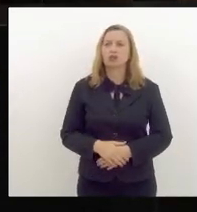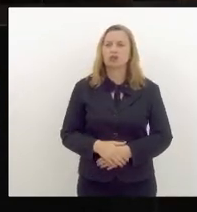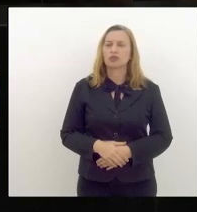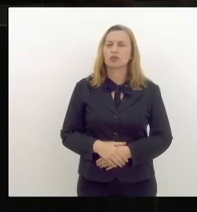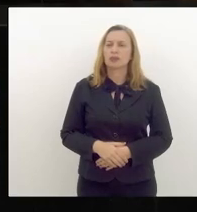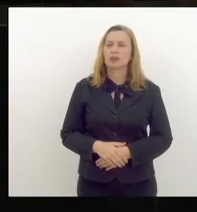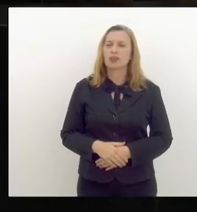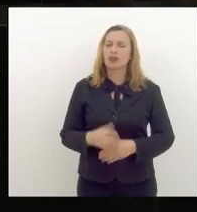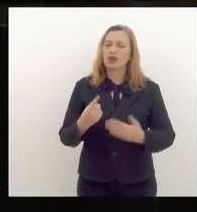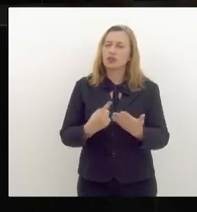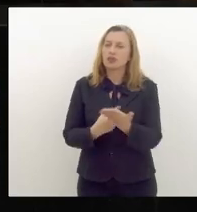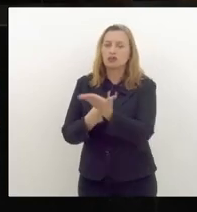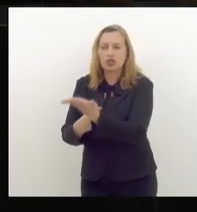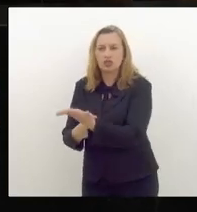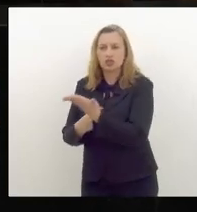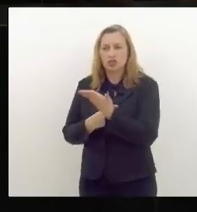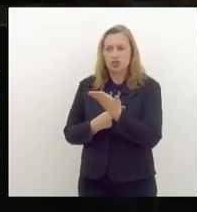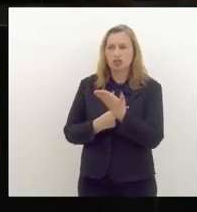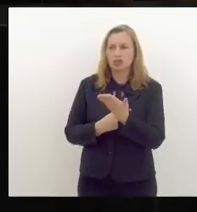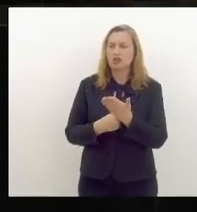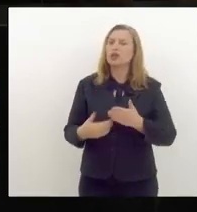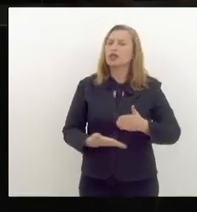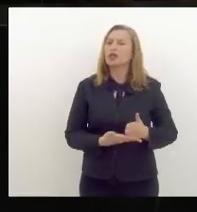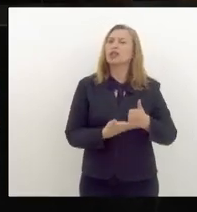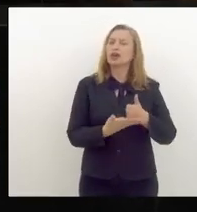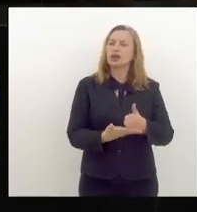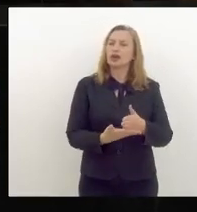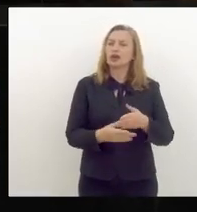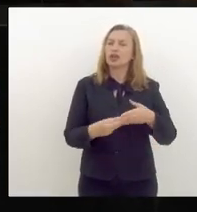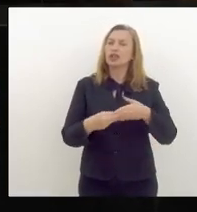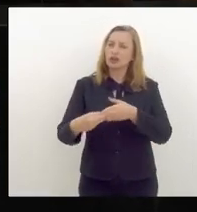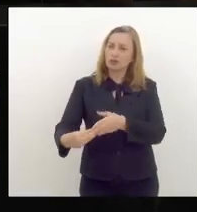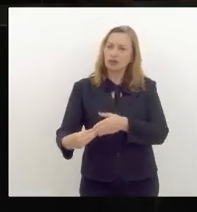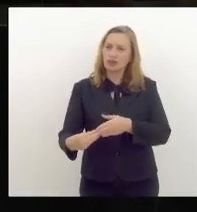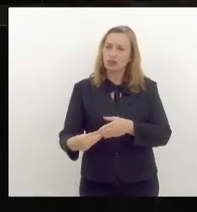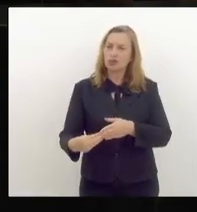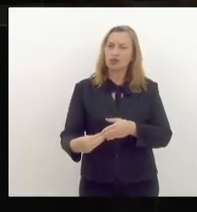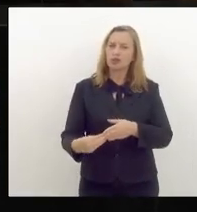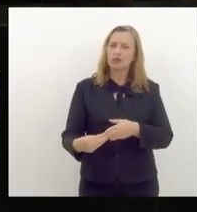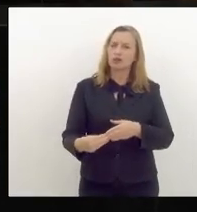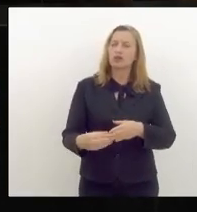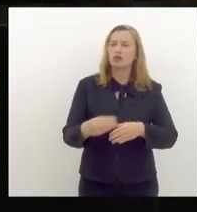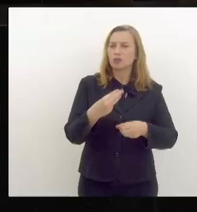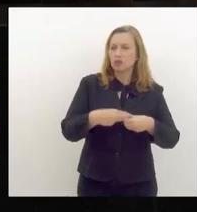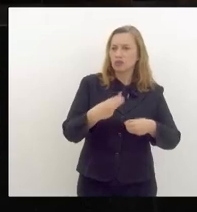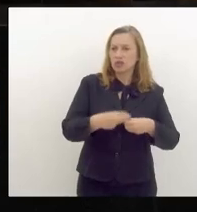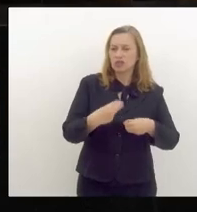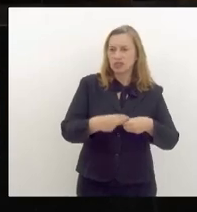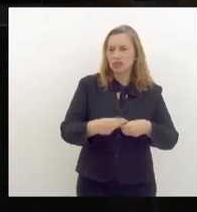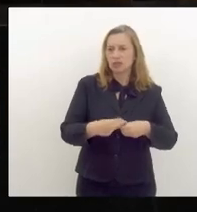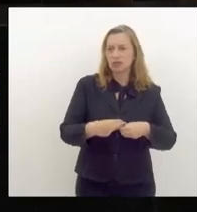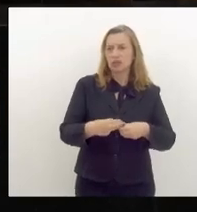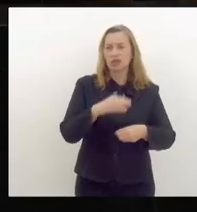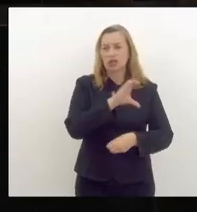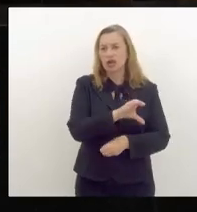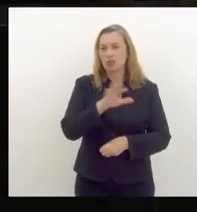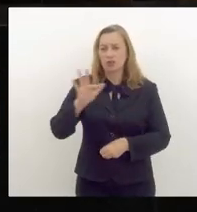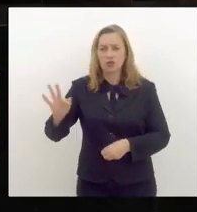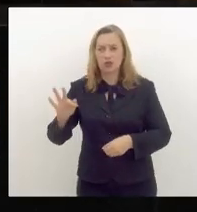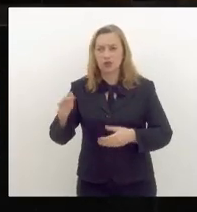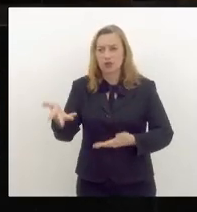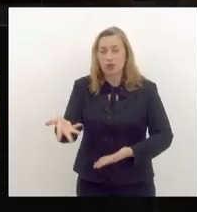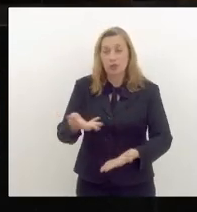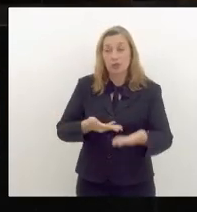solicitação encaminha para o município de Cabo Frio parceria com a prefeitura Vejam Só a gente não